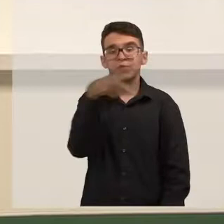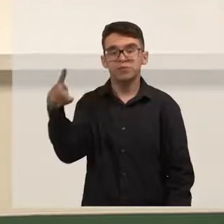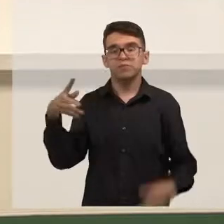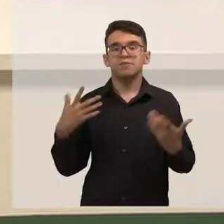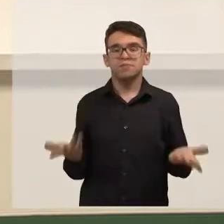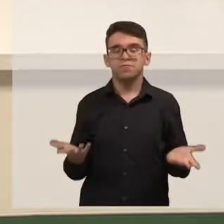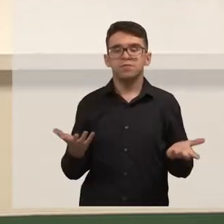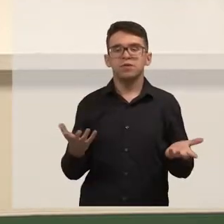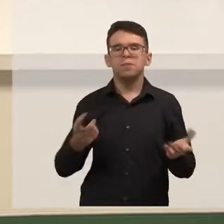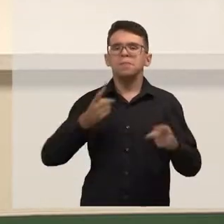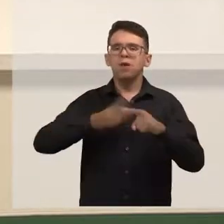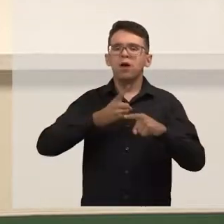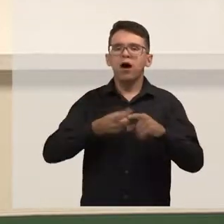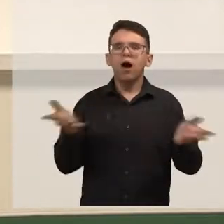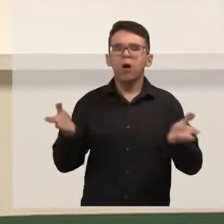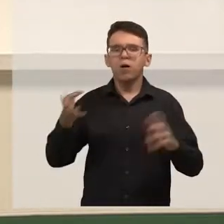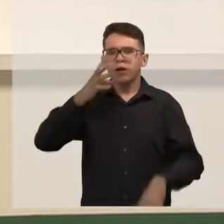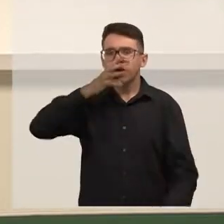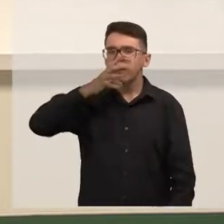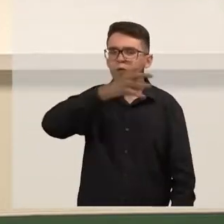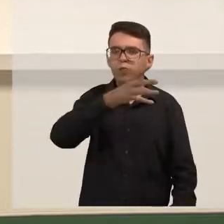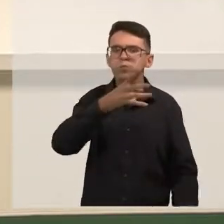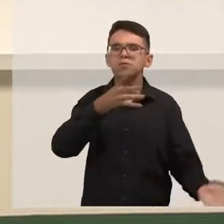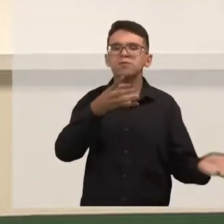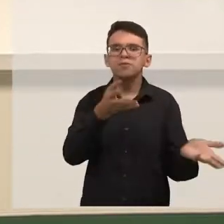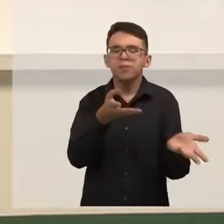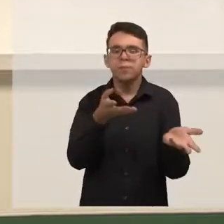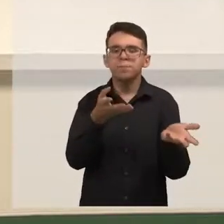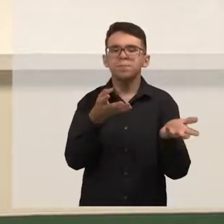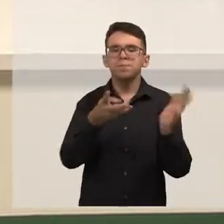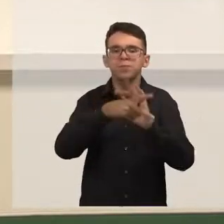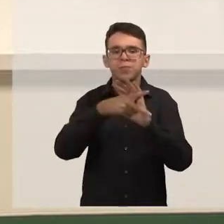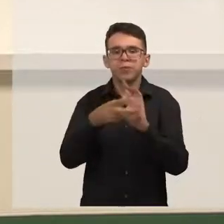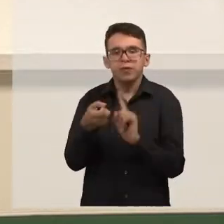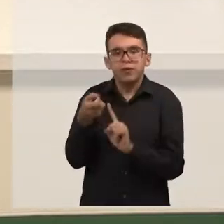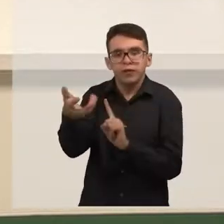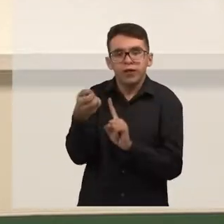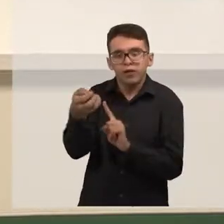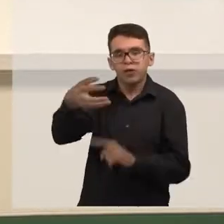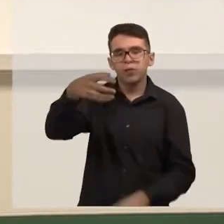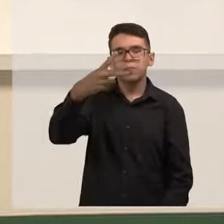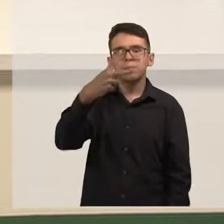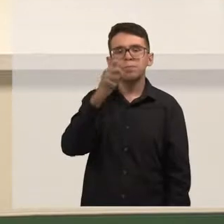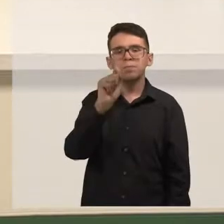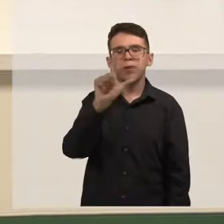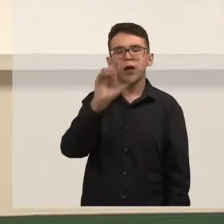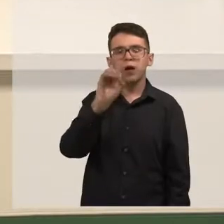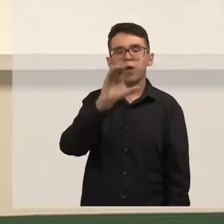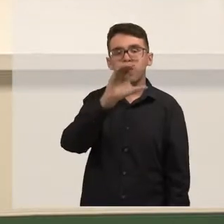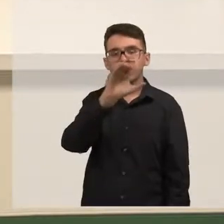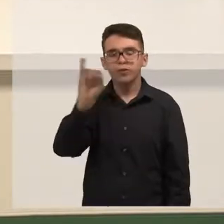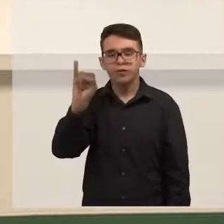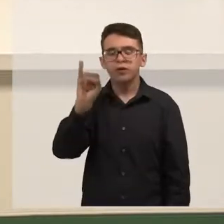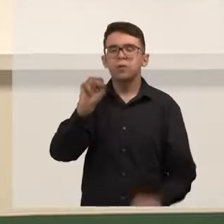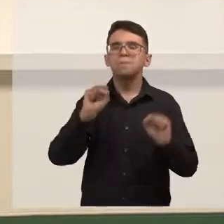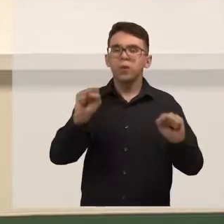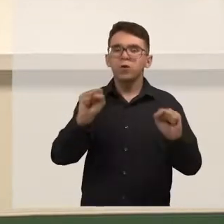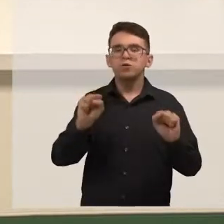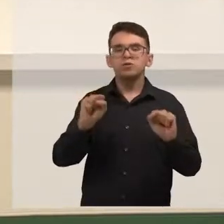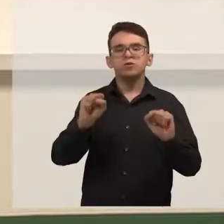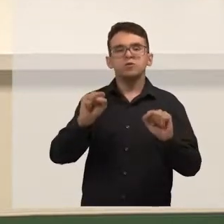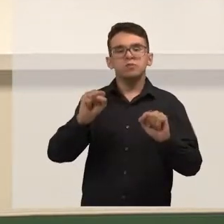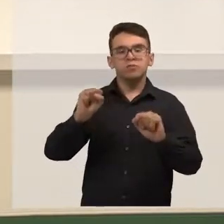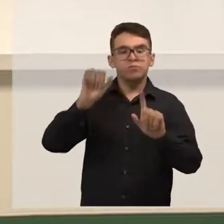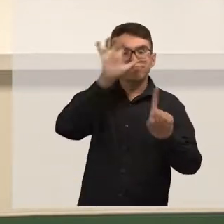dessa denúncia que nós estamos falando aqui, dessa delação premiada, se for homologada, ela pode cair no meio dessa eleição